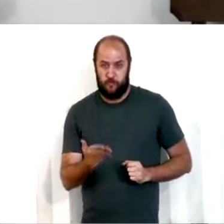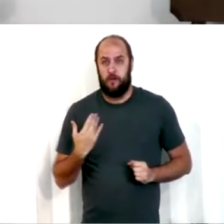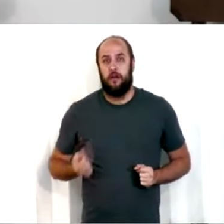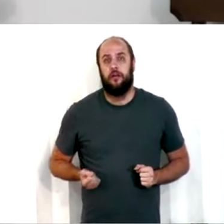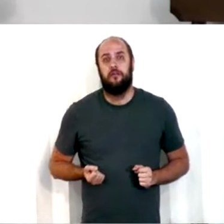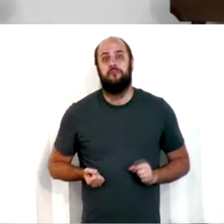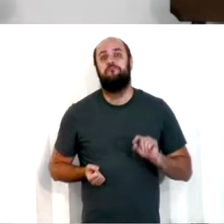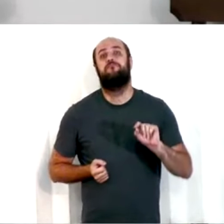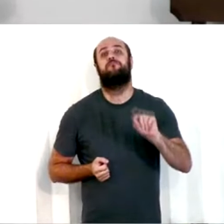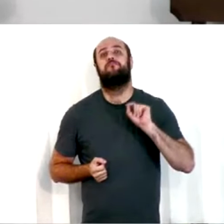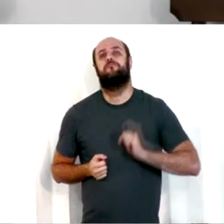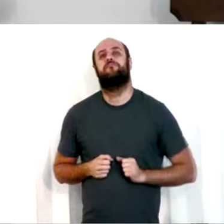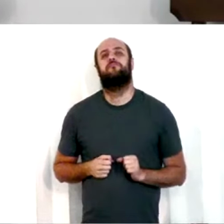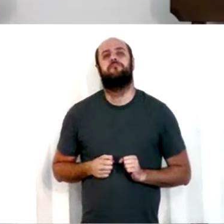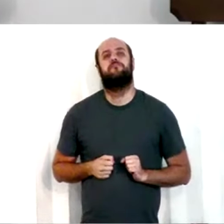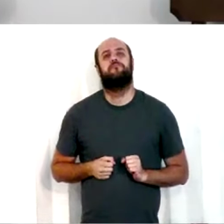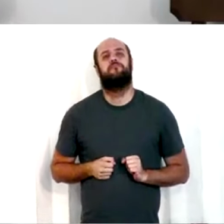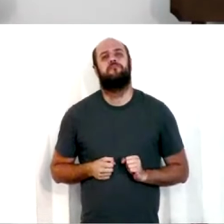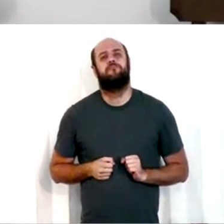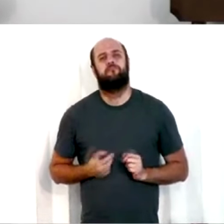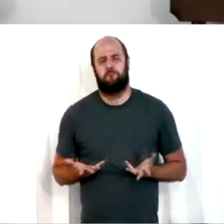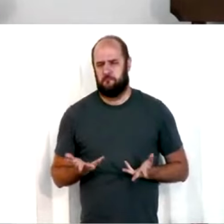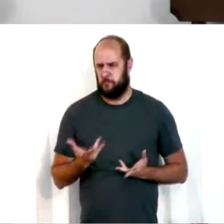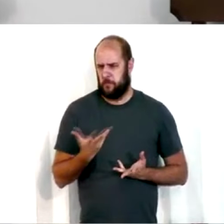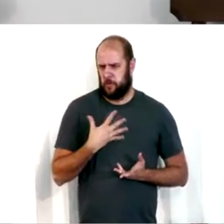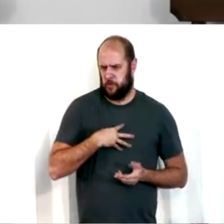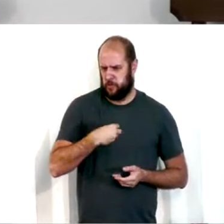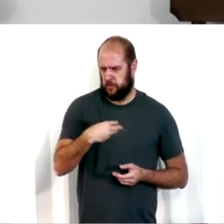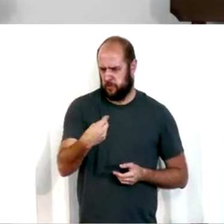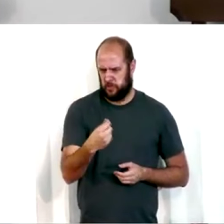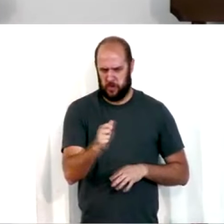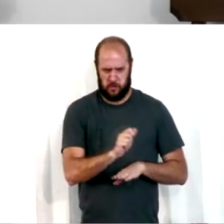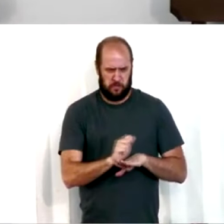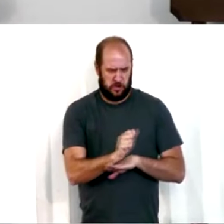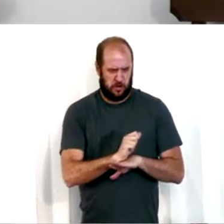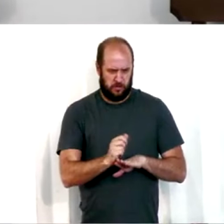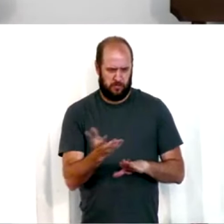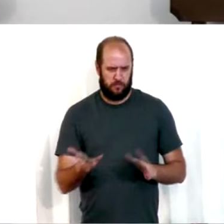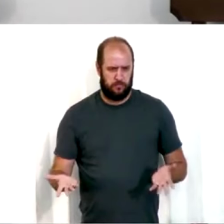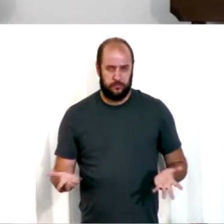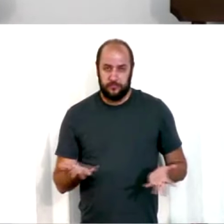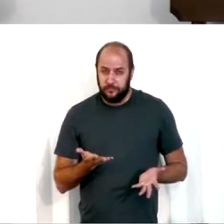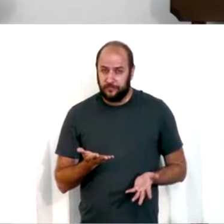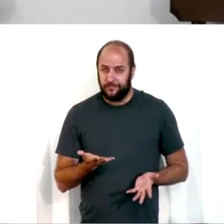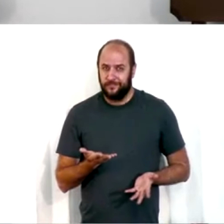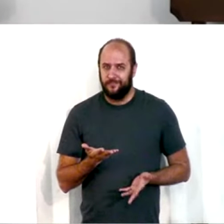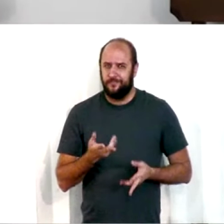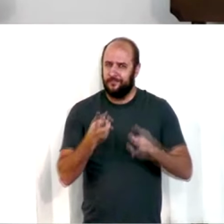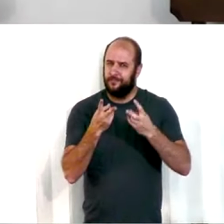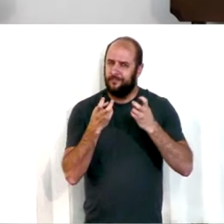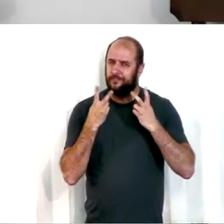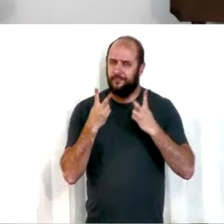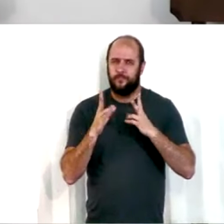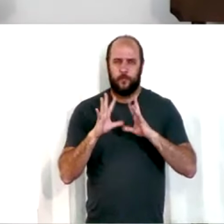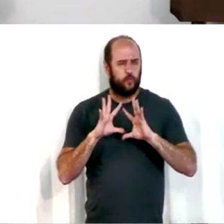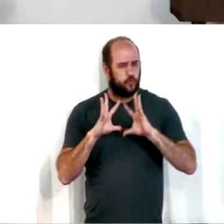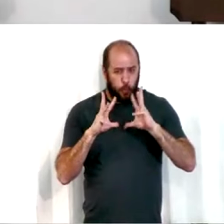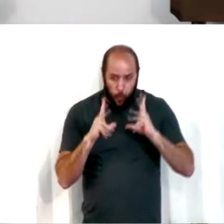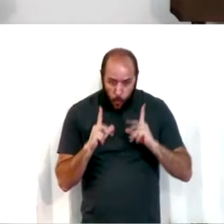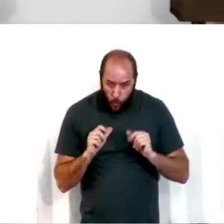este reino? Será que é o descendente de Abraão? Será que é a semente da mulher? Perceba que o mistério não foi